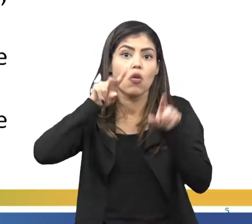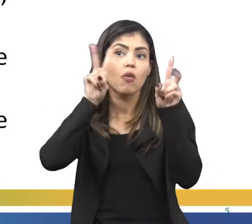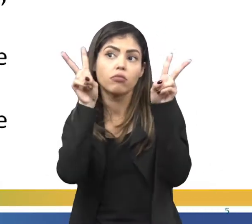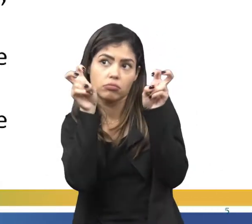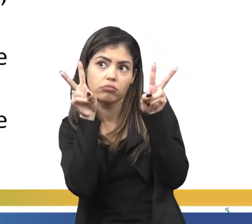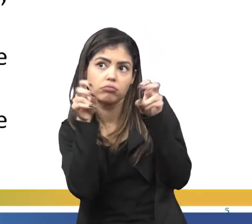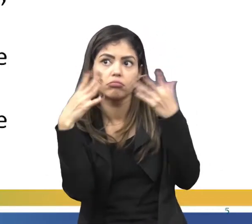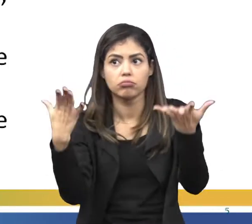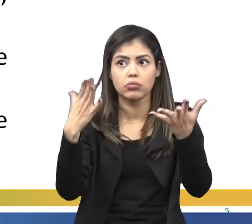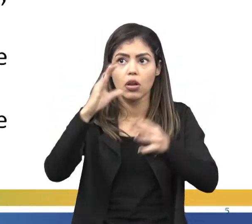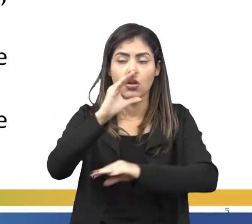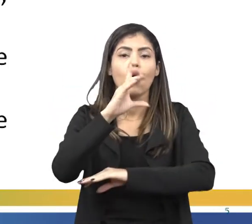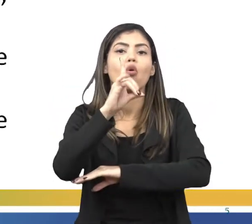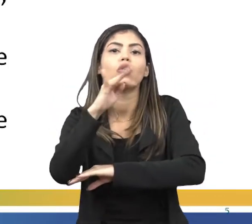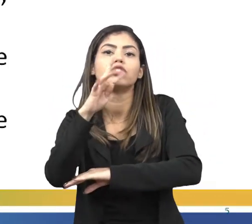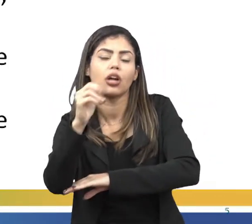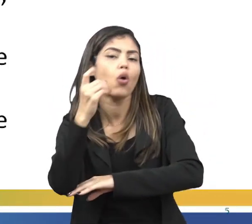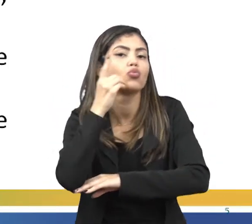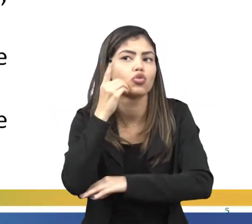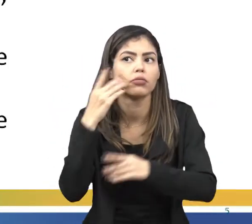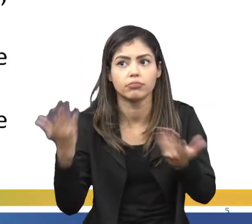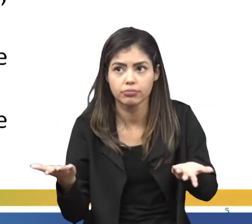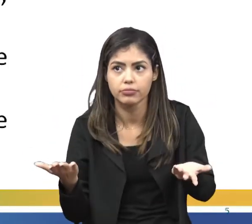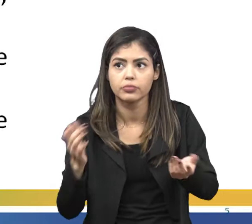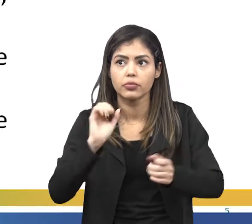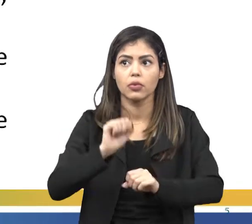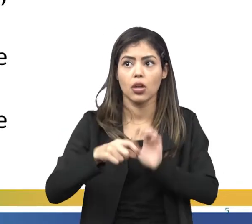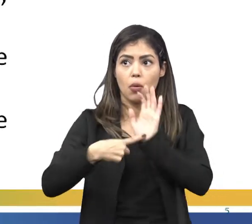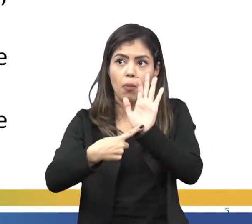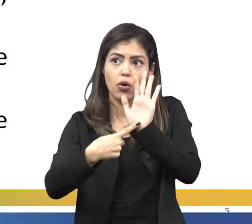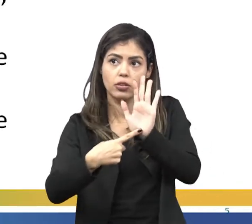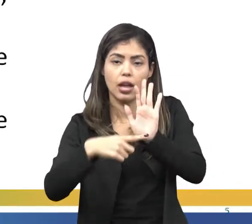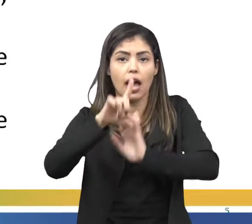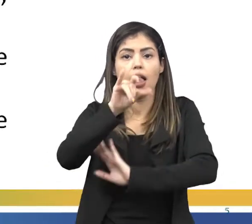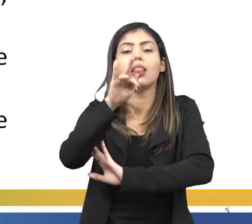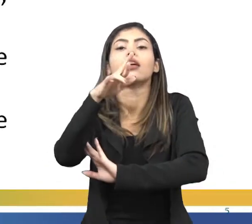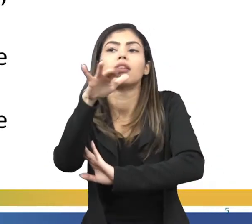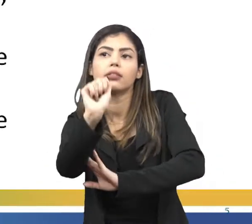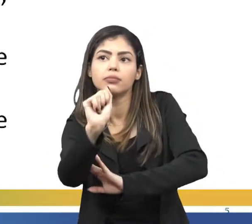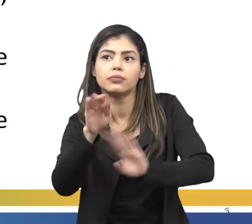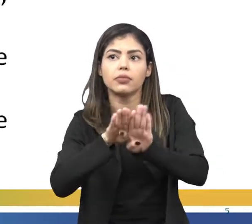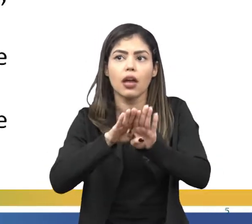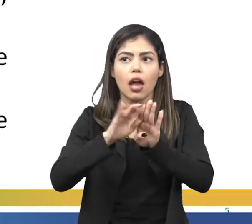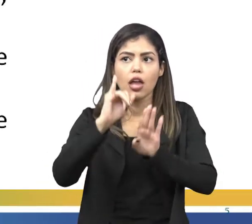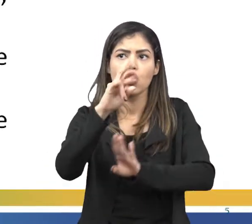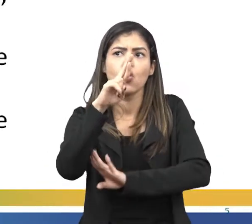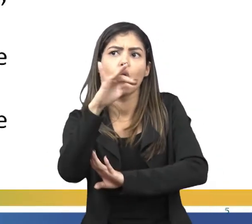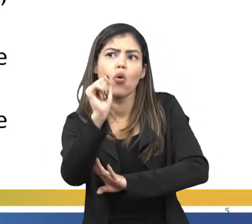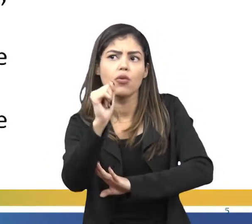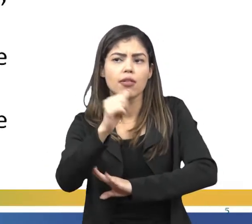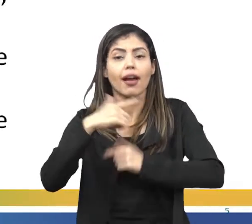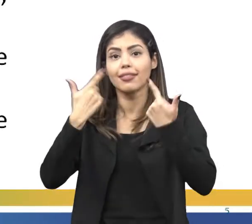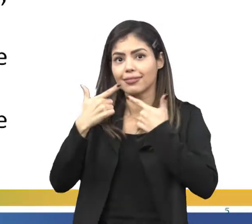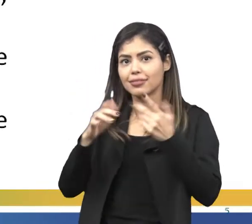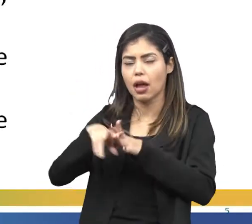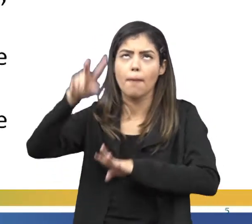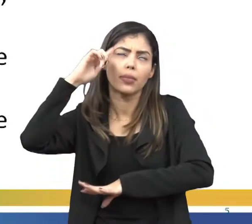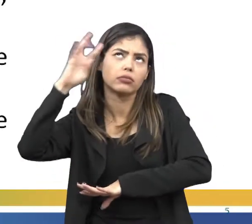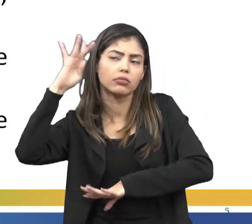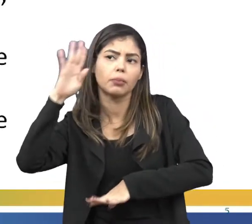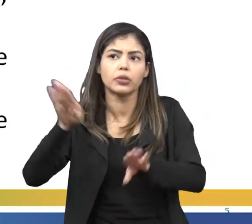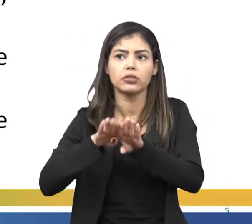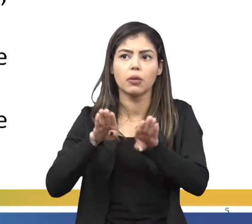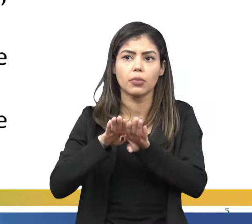de assuntos corriqueiros do cotidiano, ocasionalmente revela-se lírica, irônica, humorística,